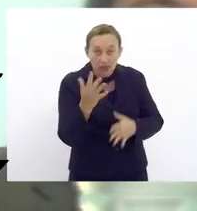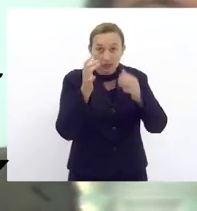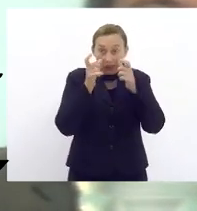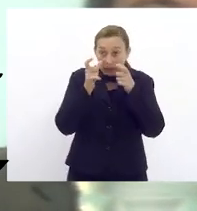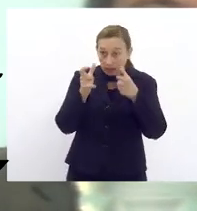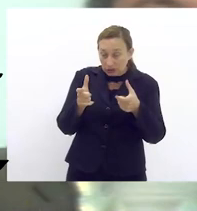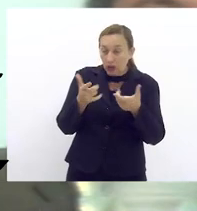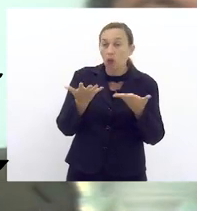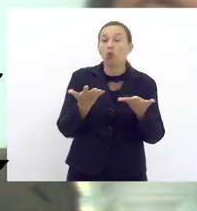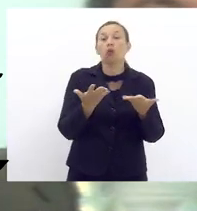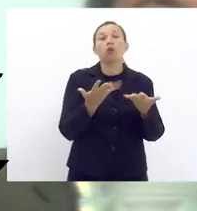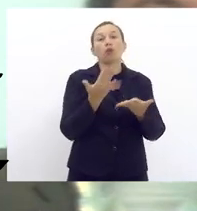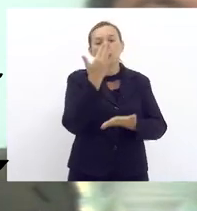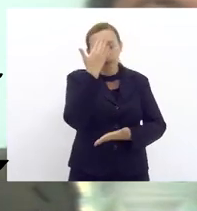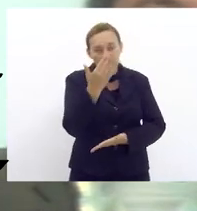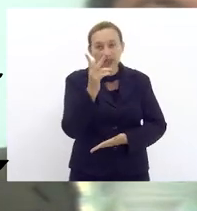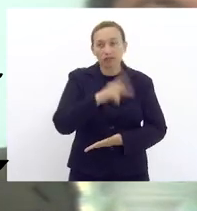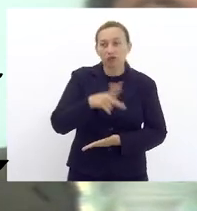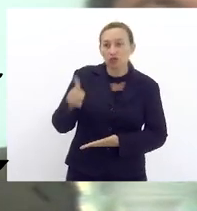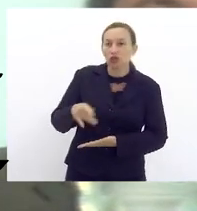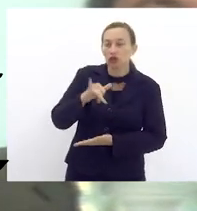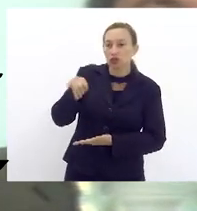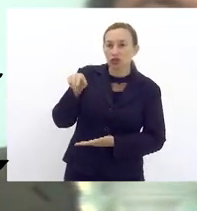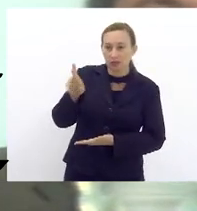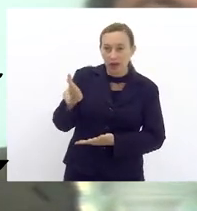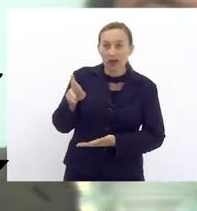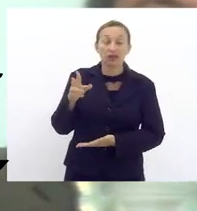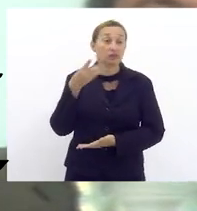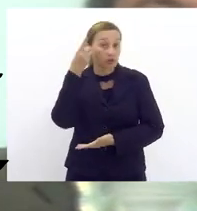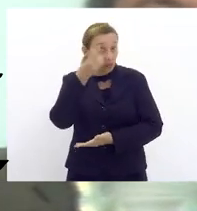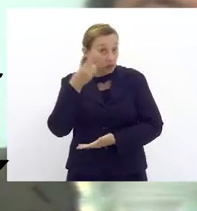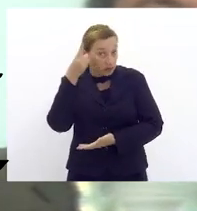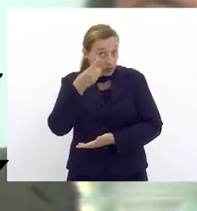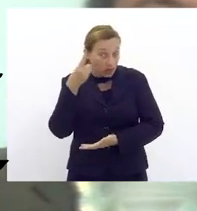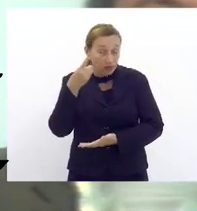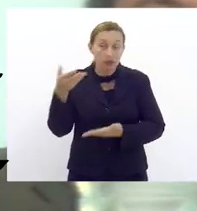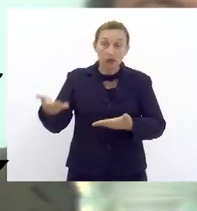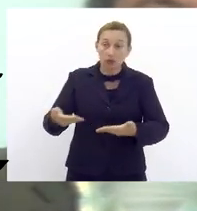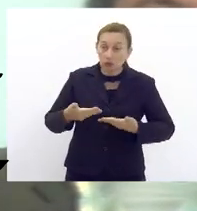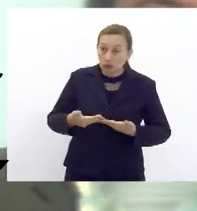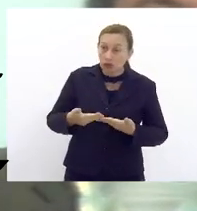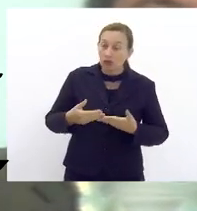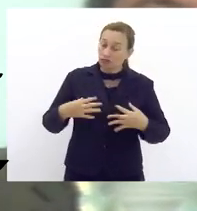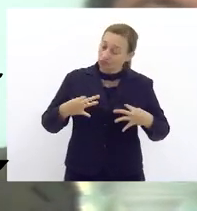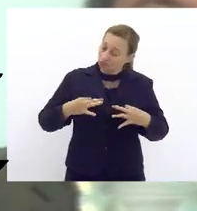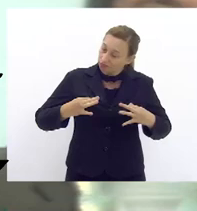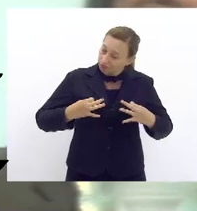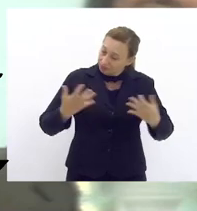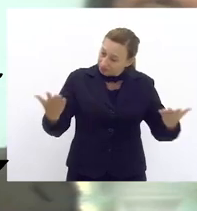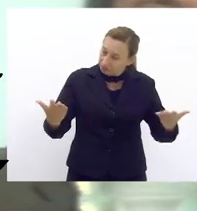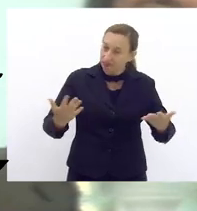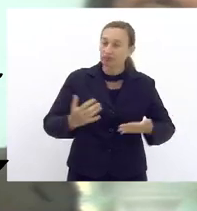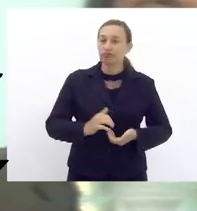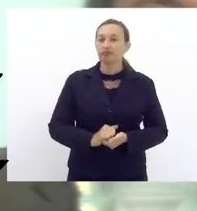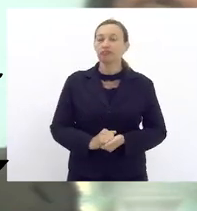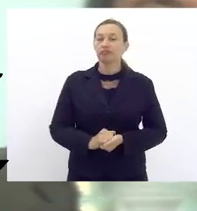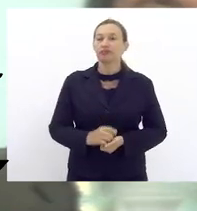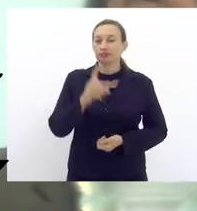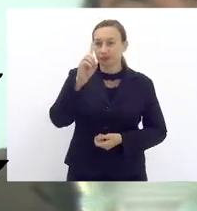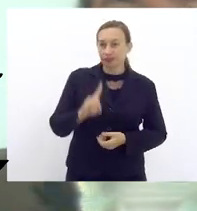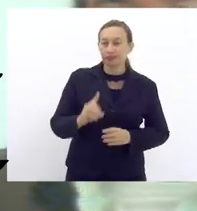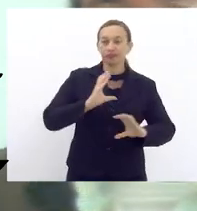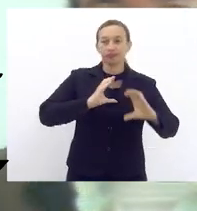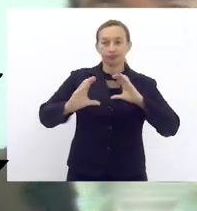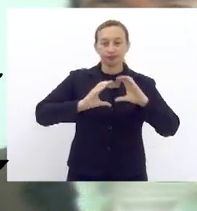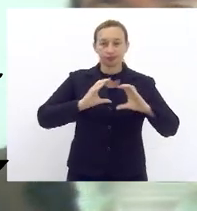atenção agradeço Professor Josemar Deputado Josemar pelo convite me coloco enquanto o diretor de